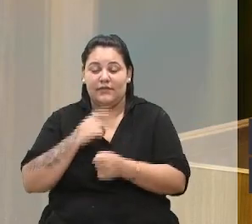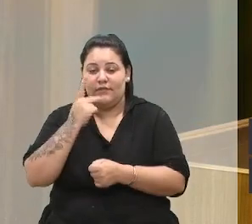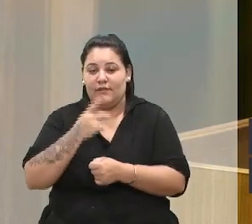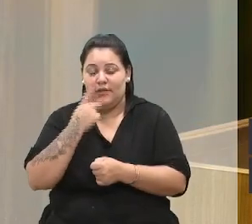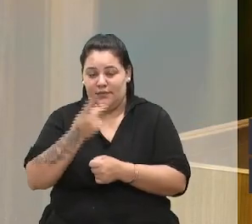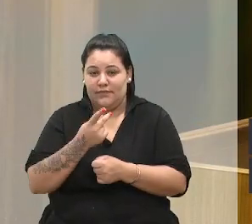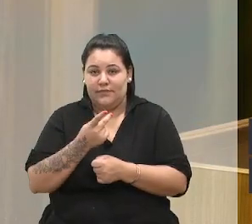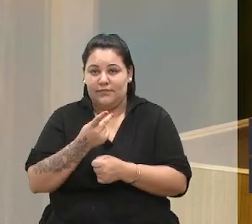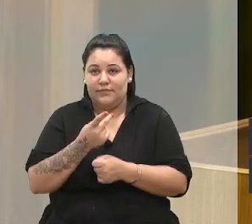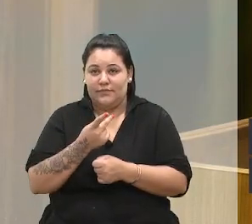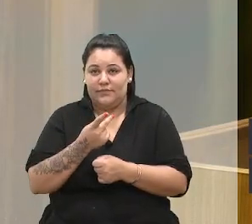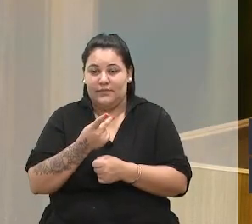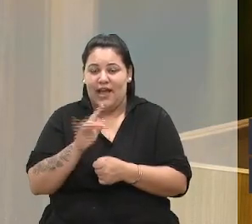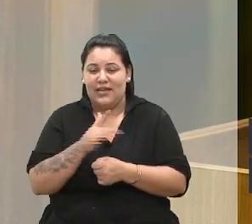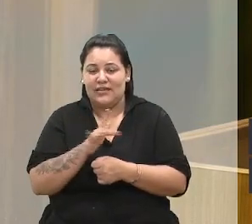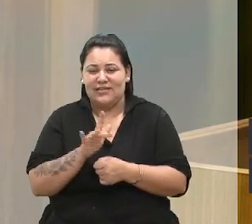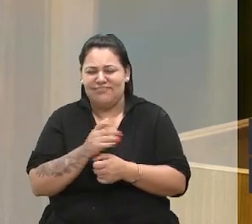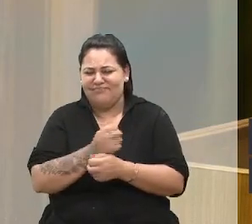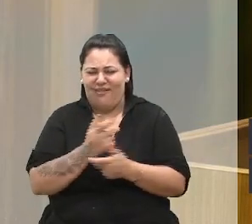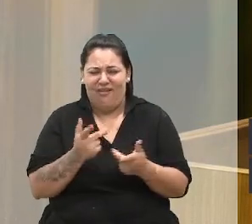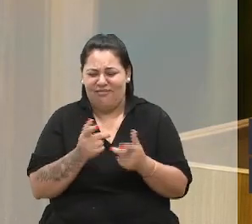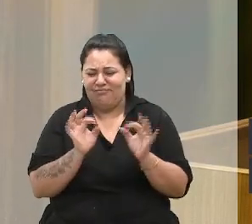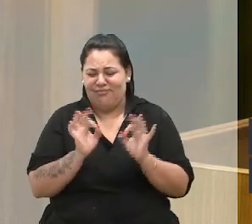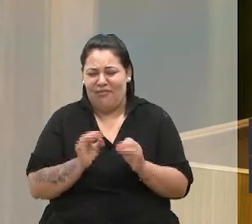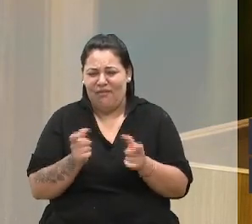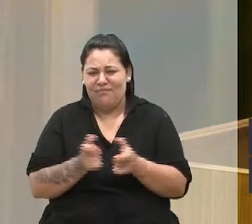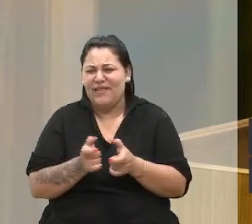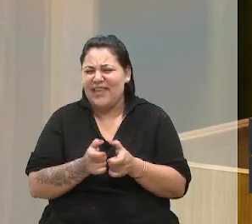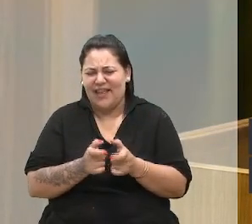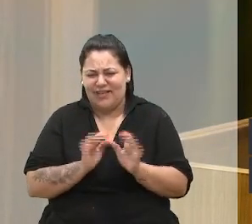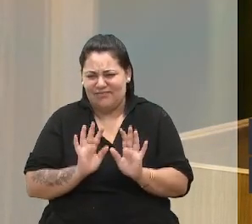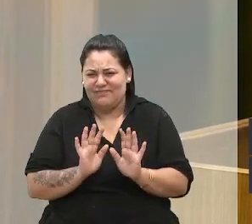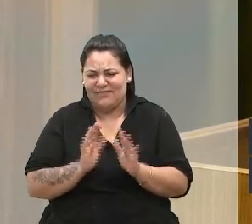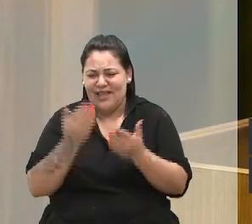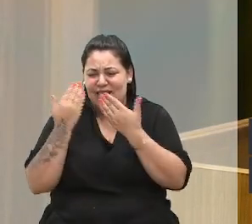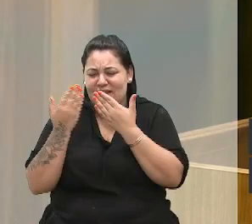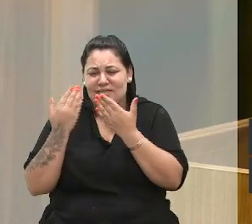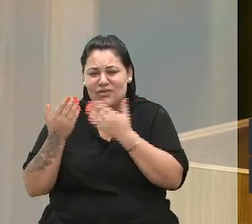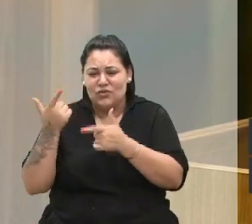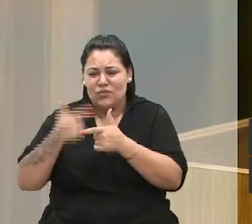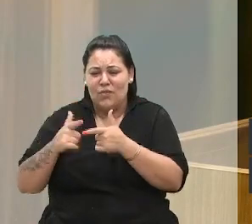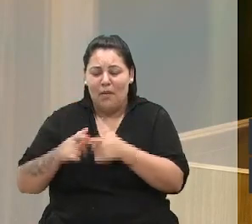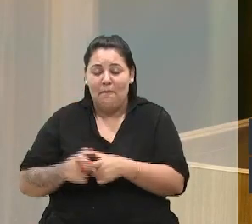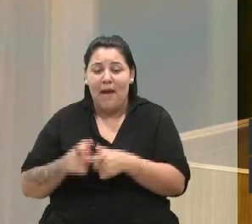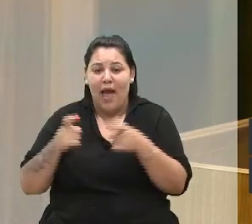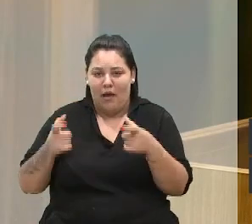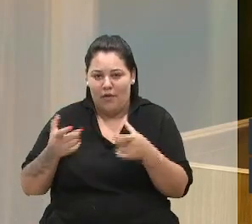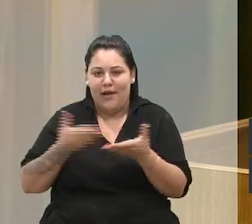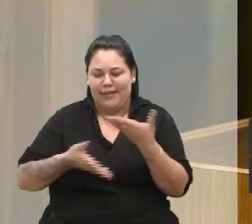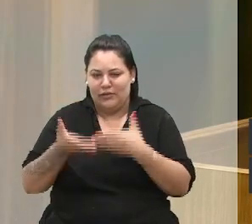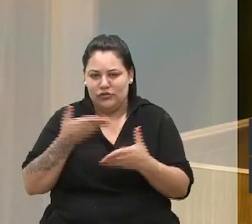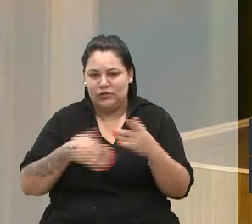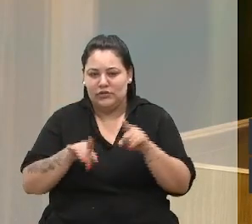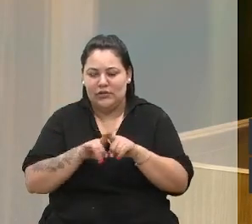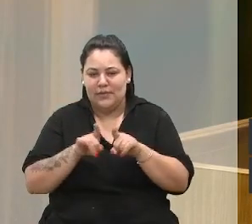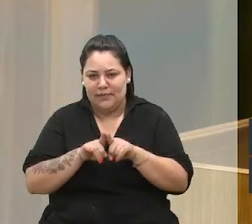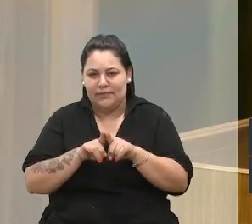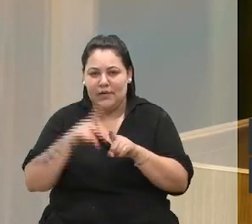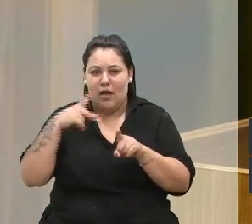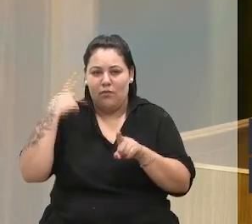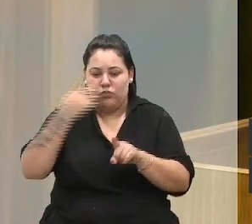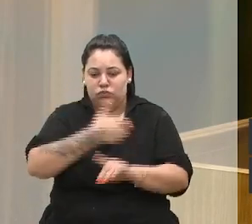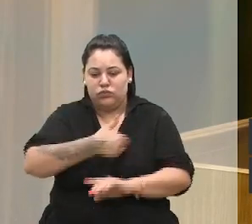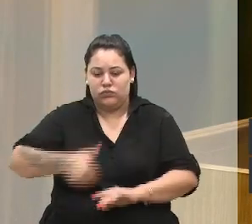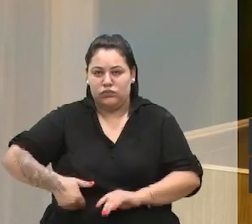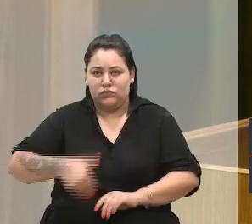às vezes são coisas menores, do ponto de vista do número das pessoas que são atendidas por essas políticas públicas, vereador